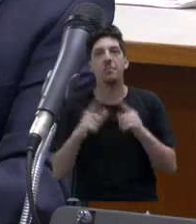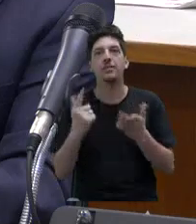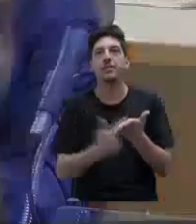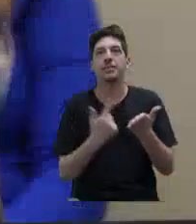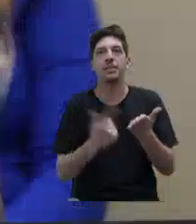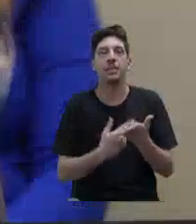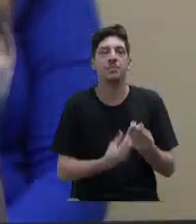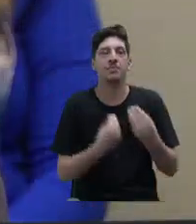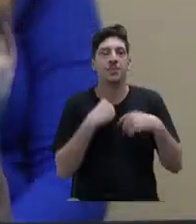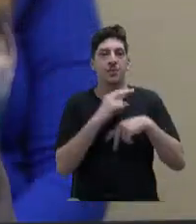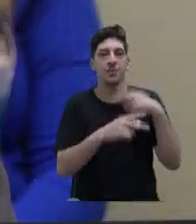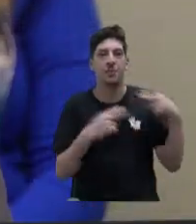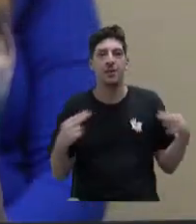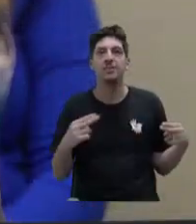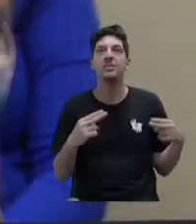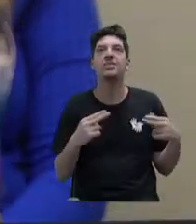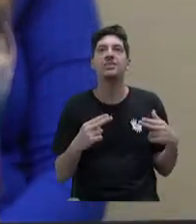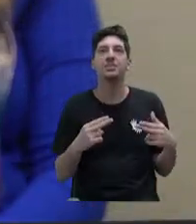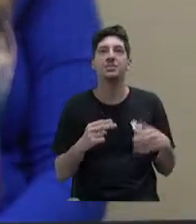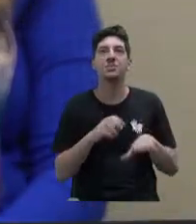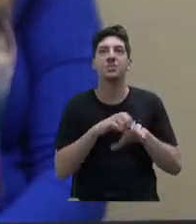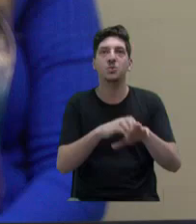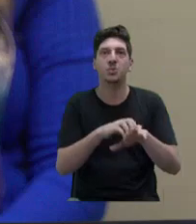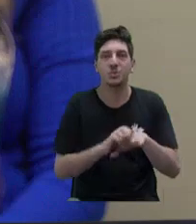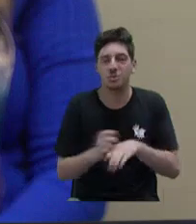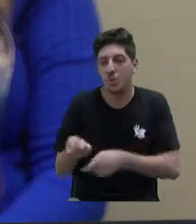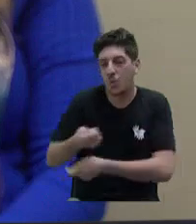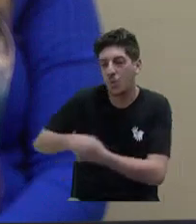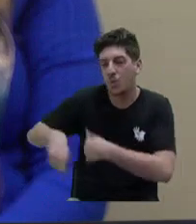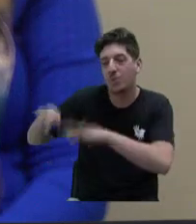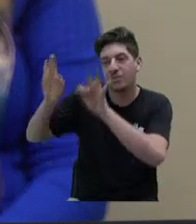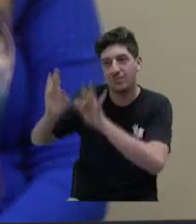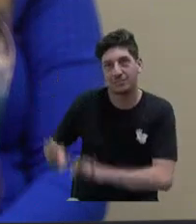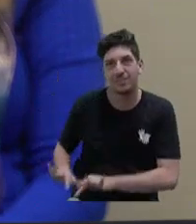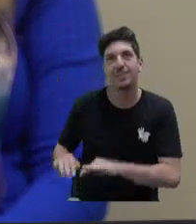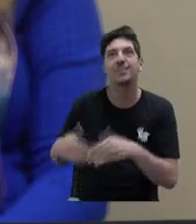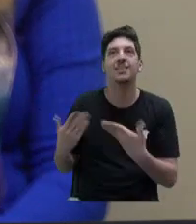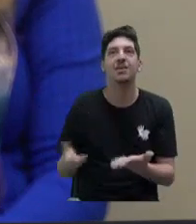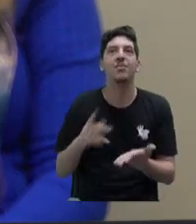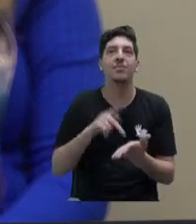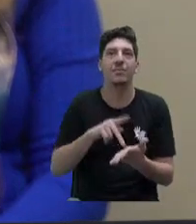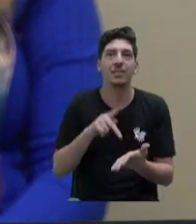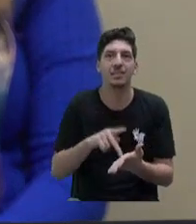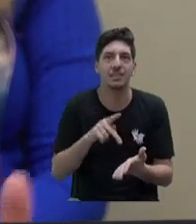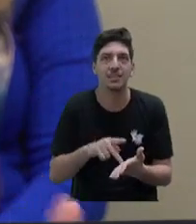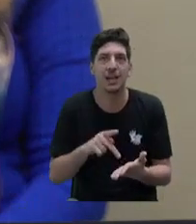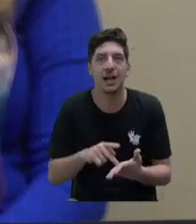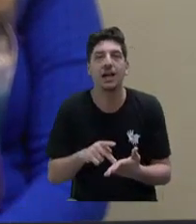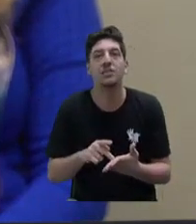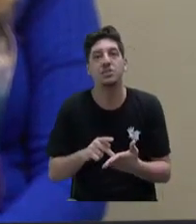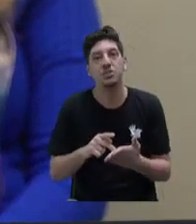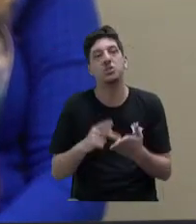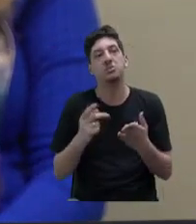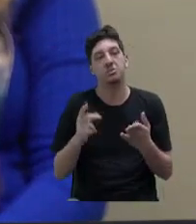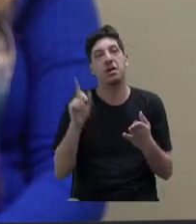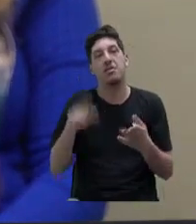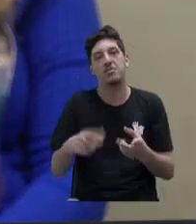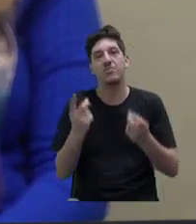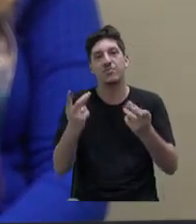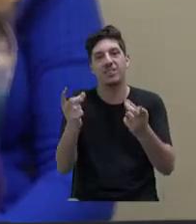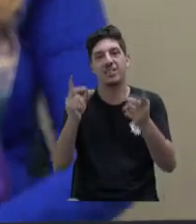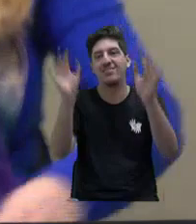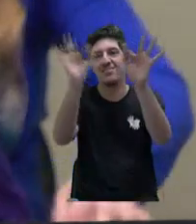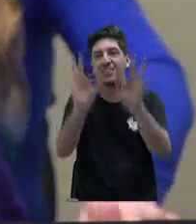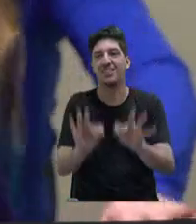que eu ganhei de presente, Turismo, Negócio da Felicidade, realmente, você está vendendo felicidade para as